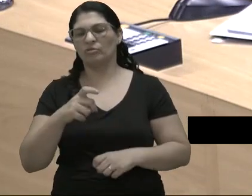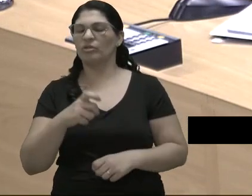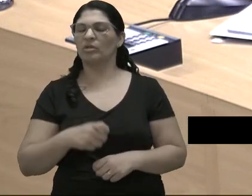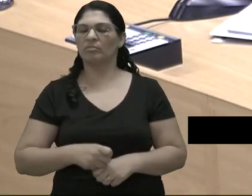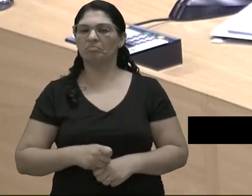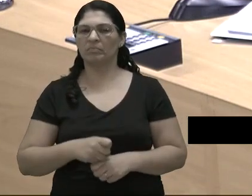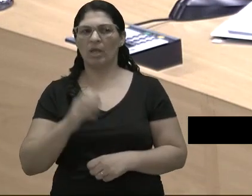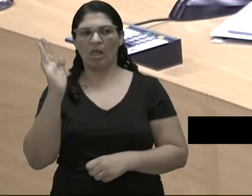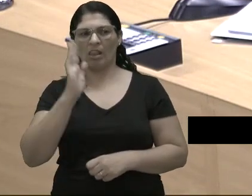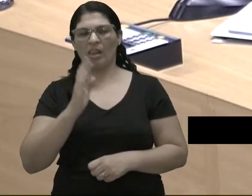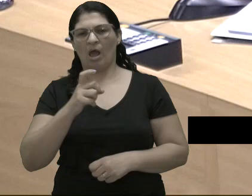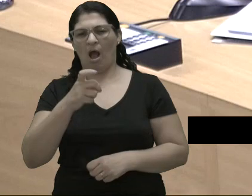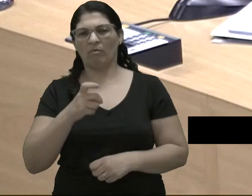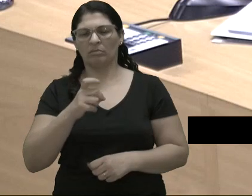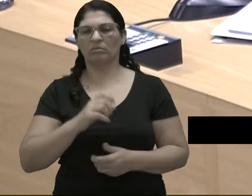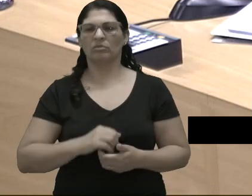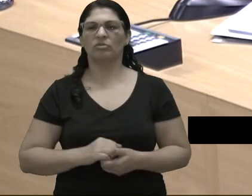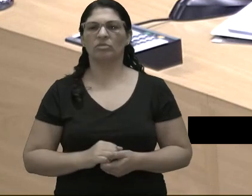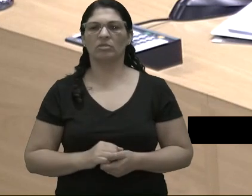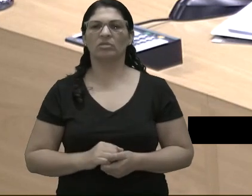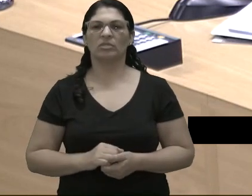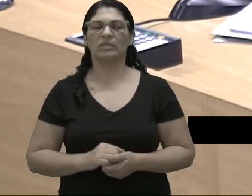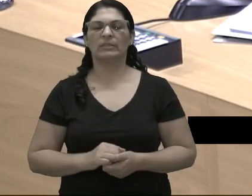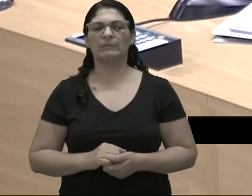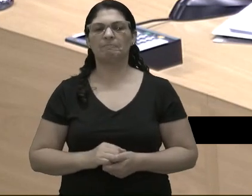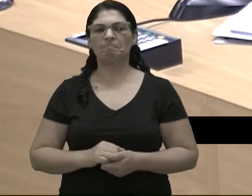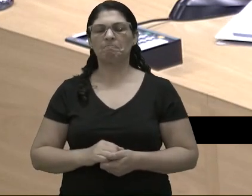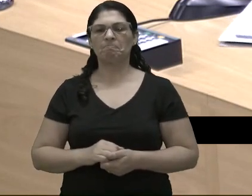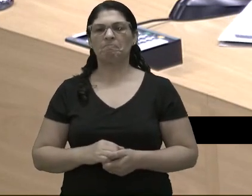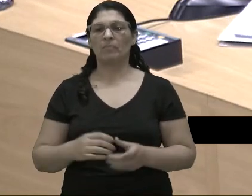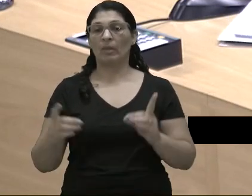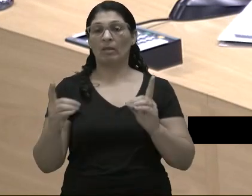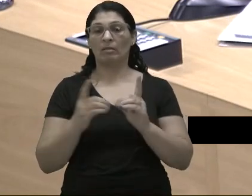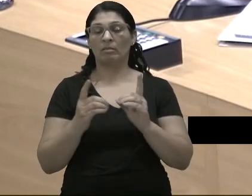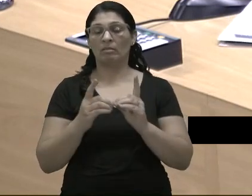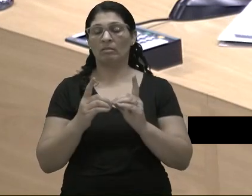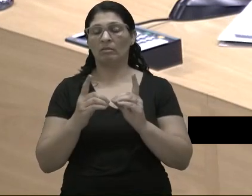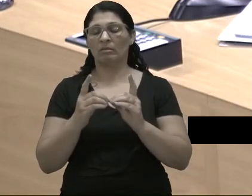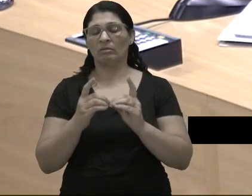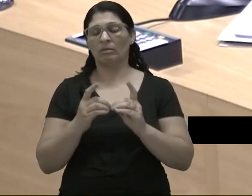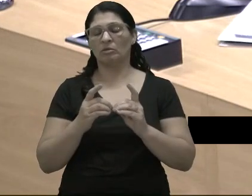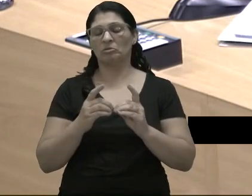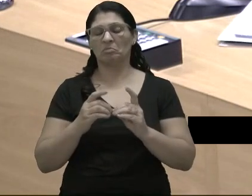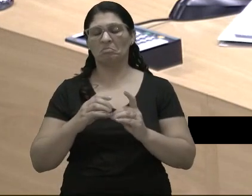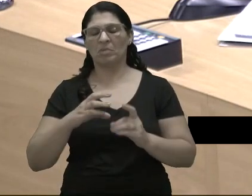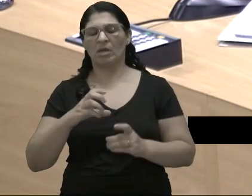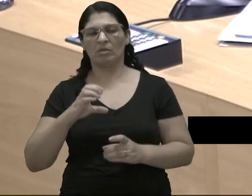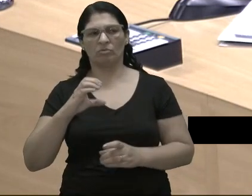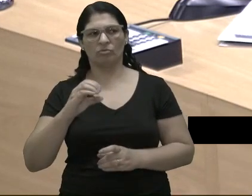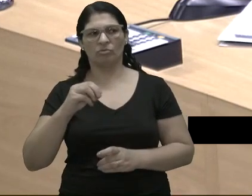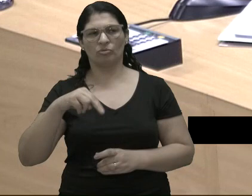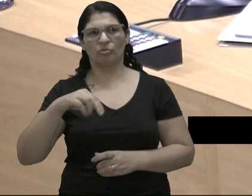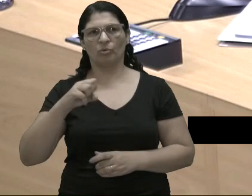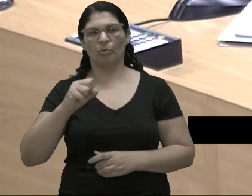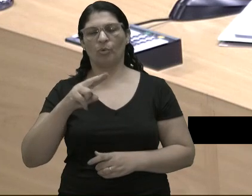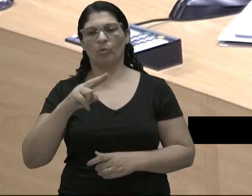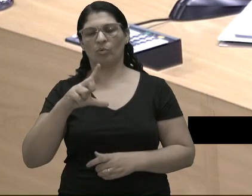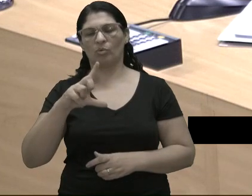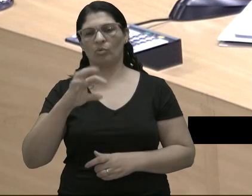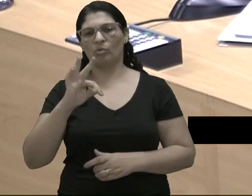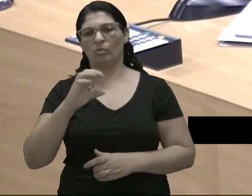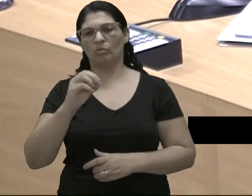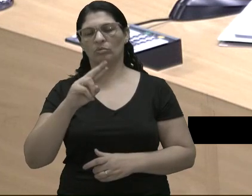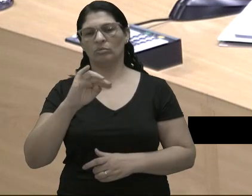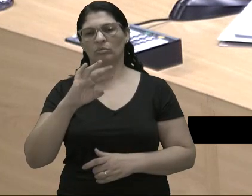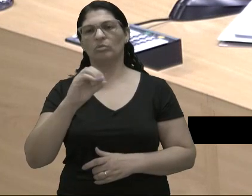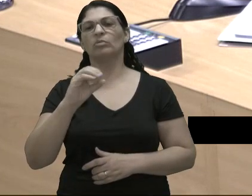para disponibilizar isso nos consultórios, também sistema de impressão para que seja entregue ao paciente, e fornecemos a